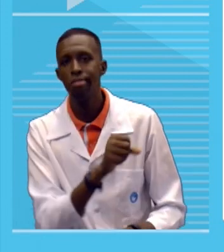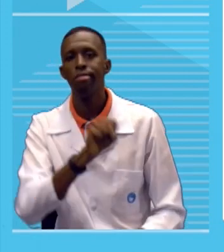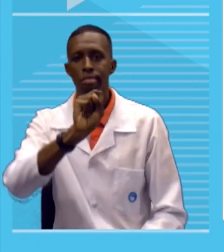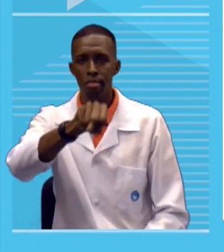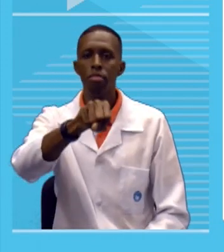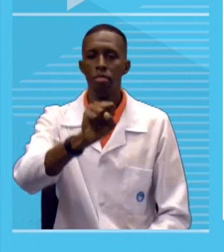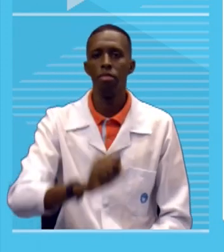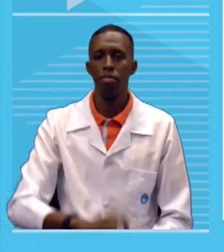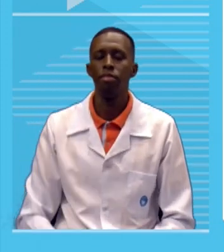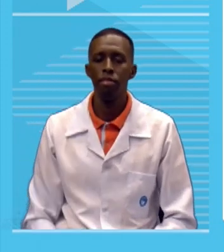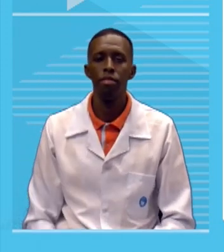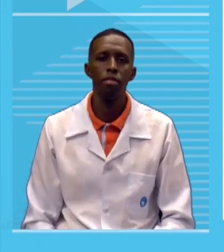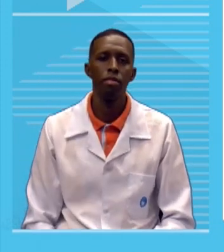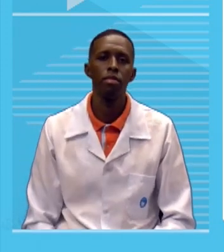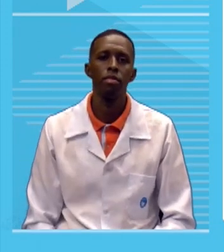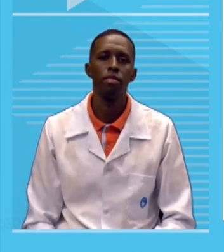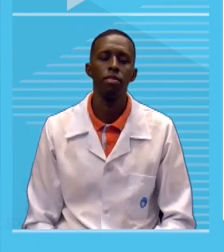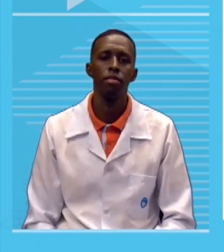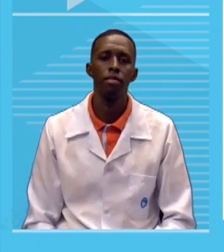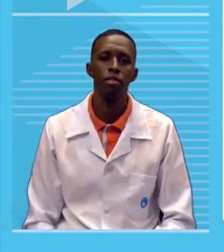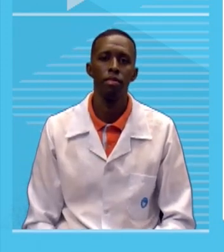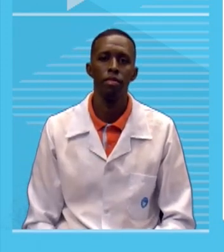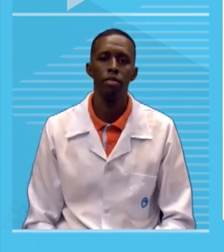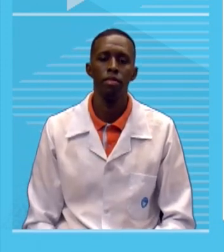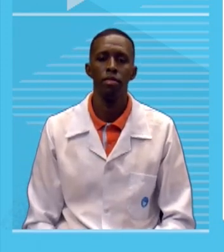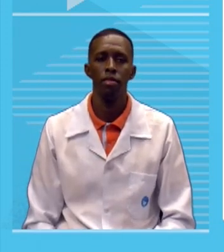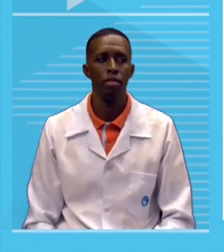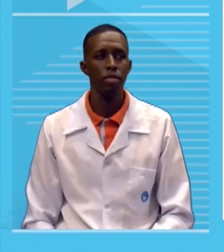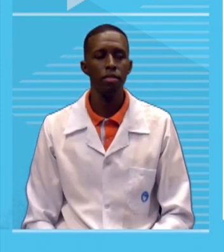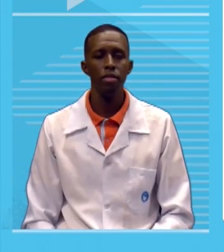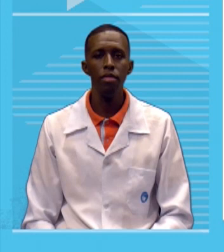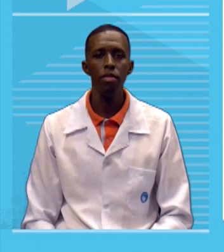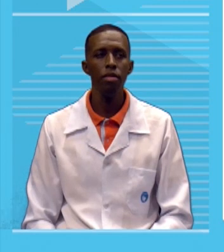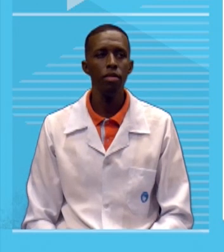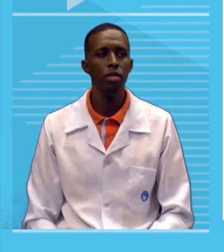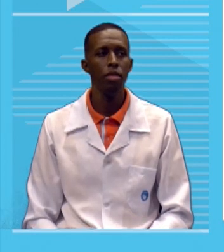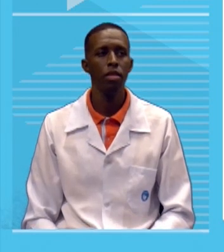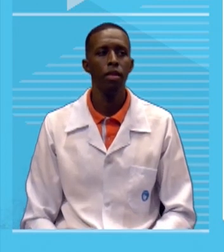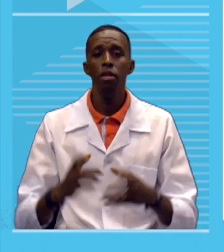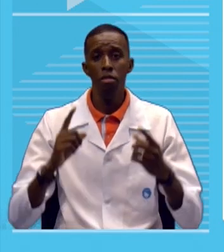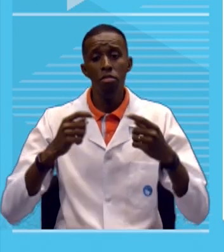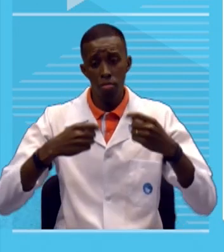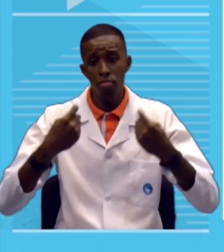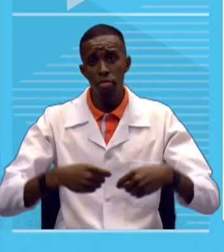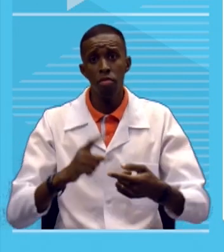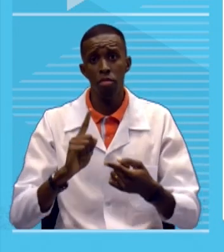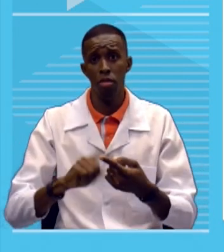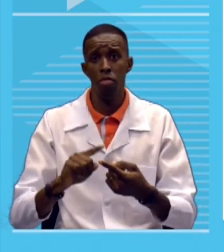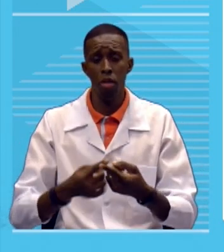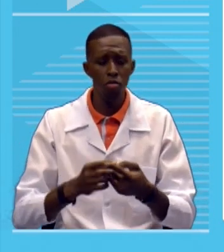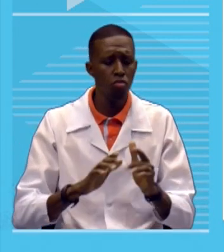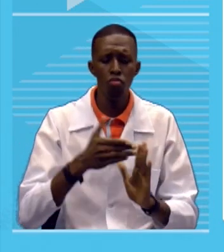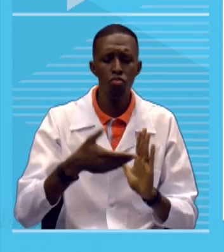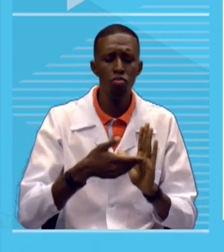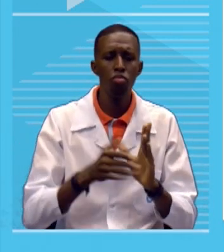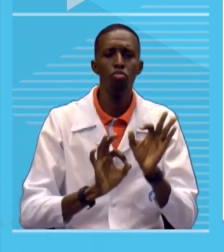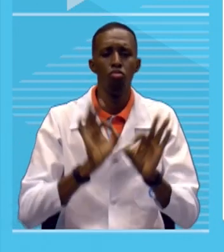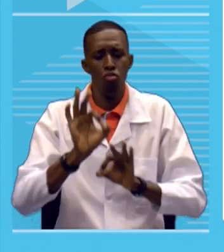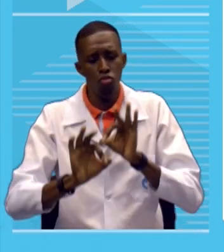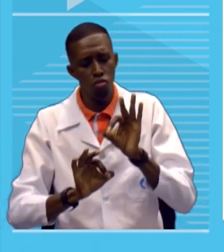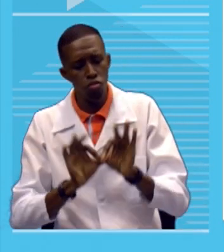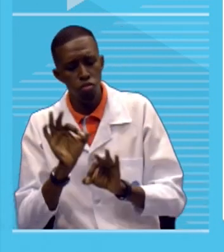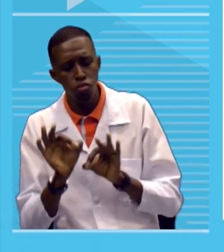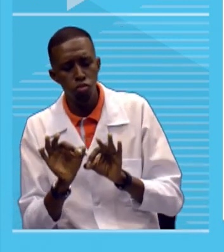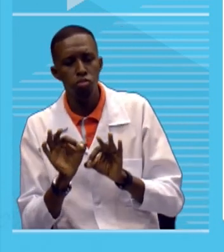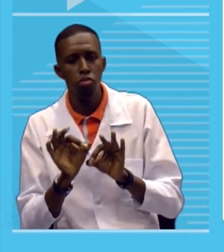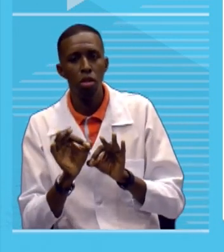afinal de contas não houve um planejamento para aquela urbanização. E aí, nesse contexto aqui, a gente